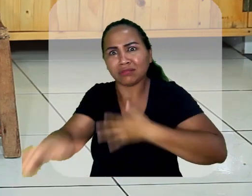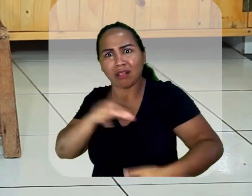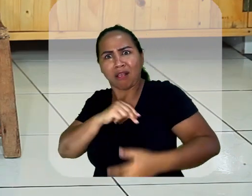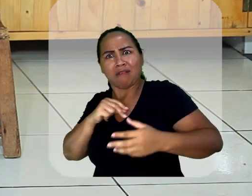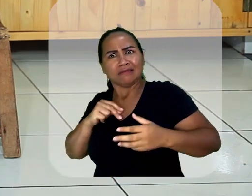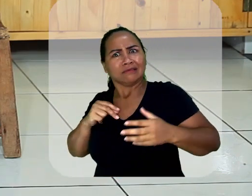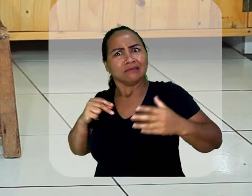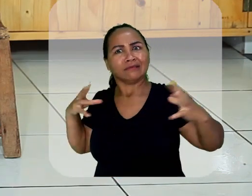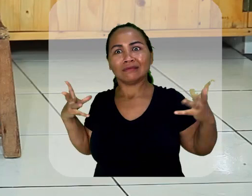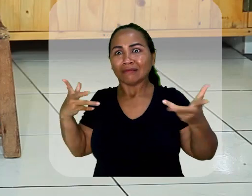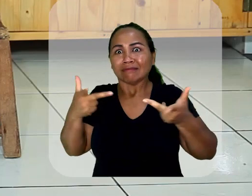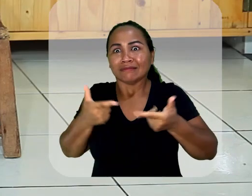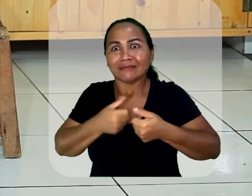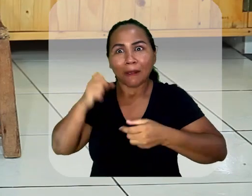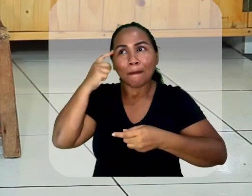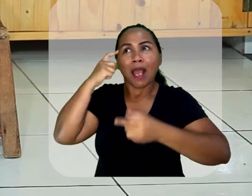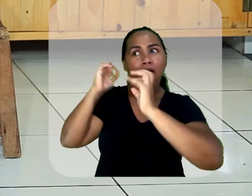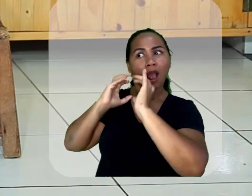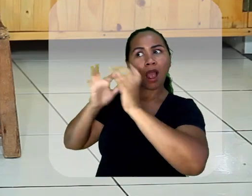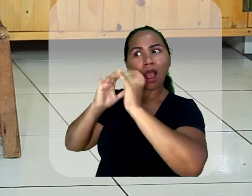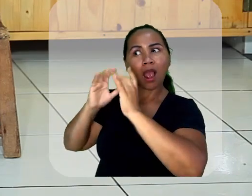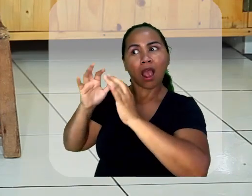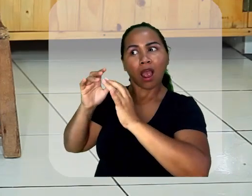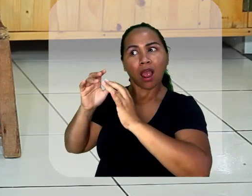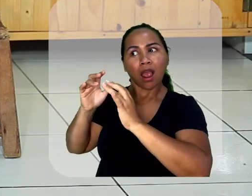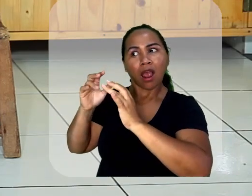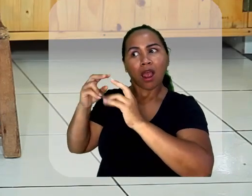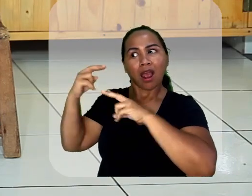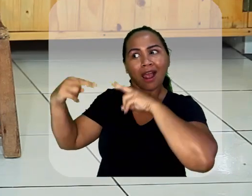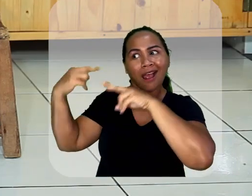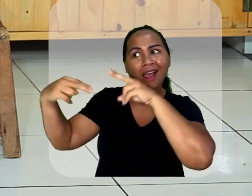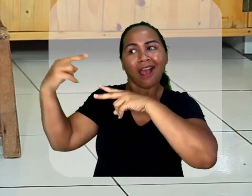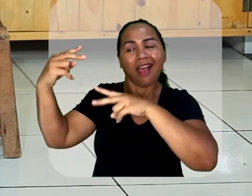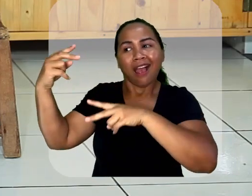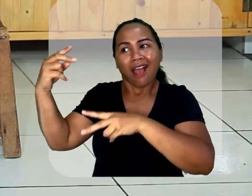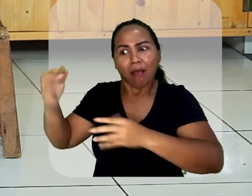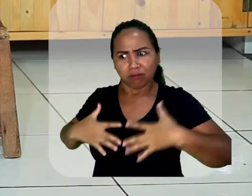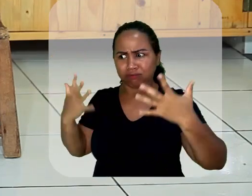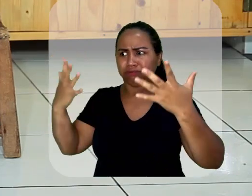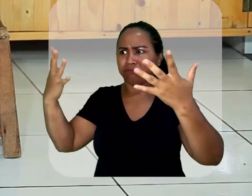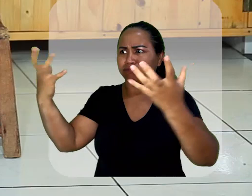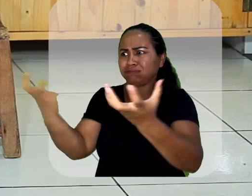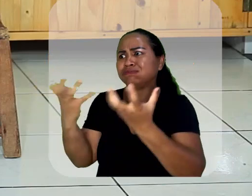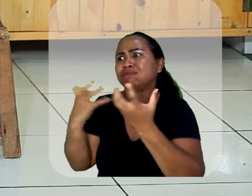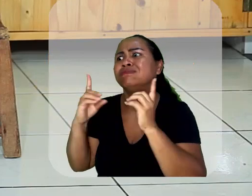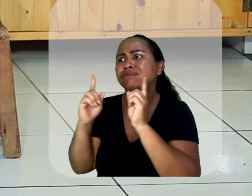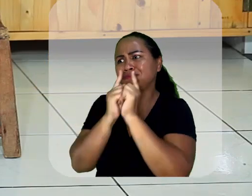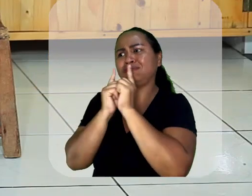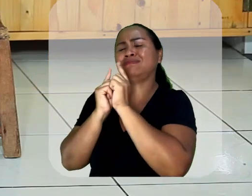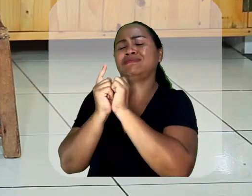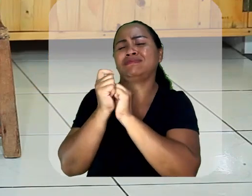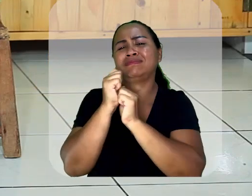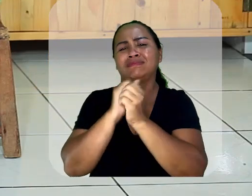que germinam de nossas lavouras do pensamento. Espanto com a inteireza da permanência um do outro